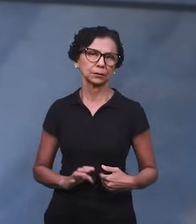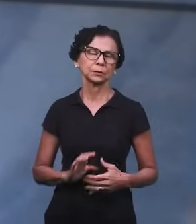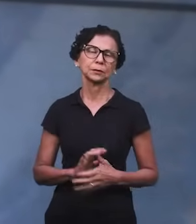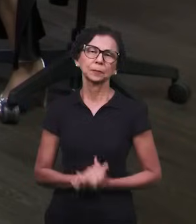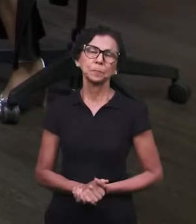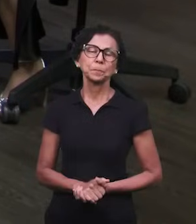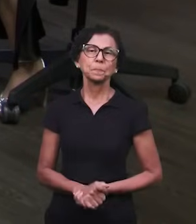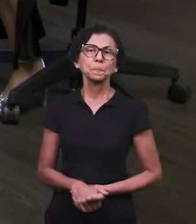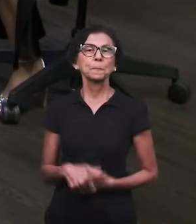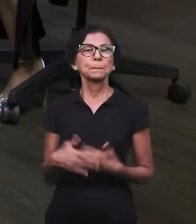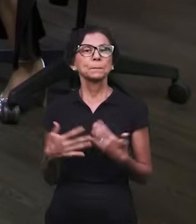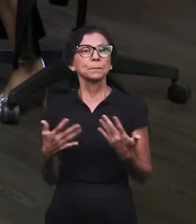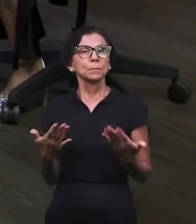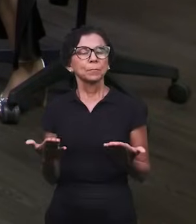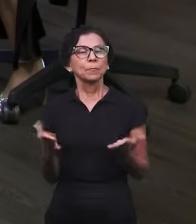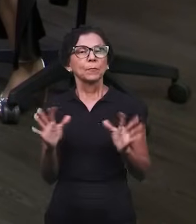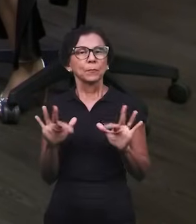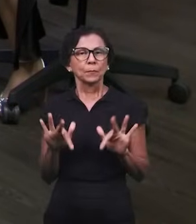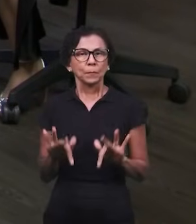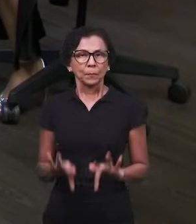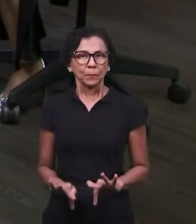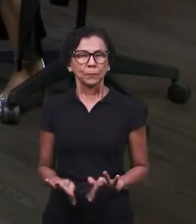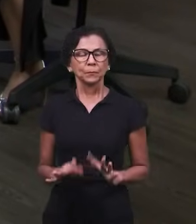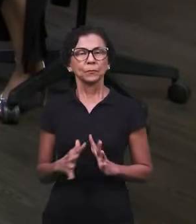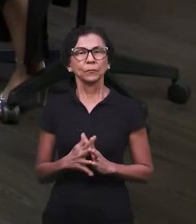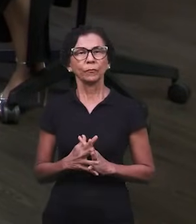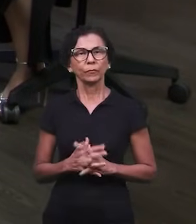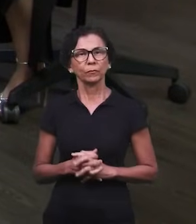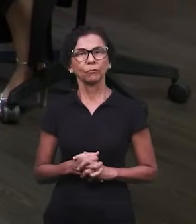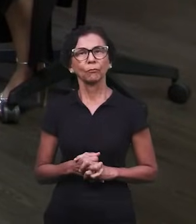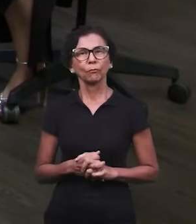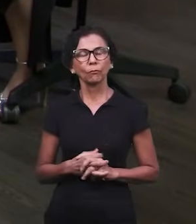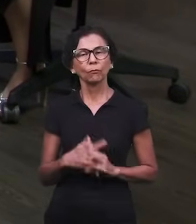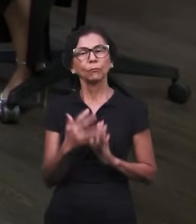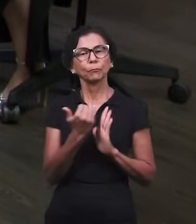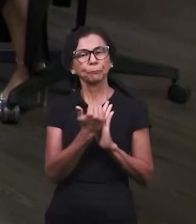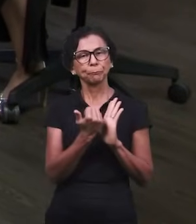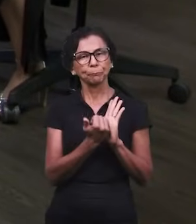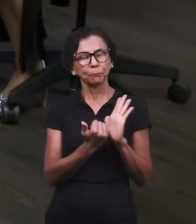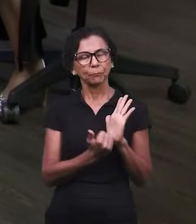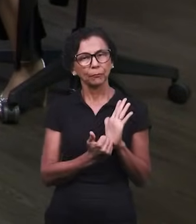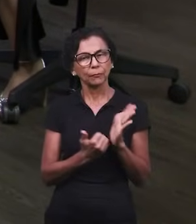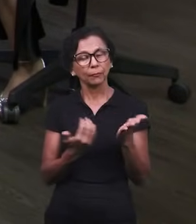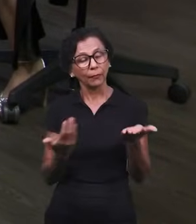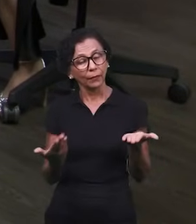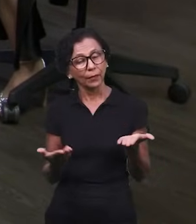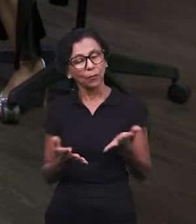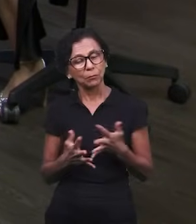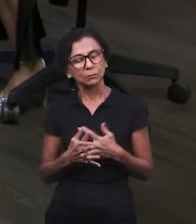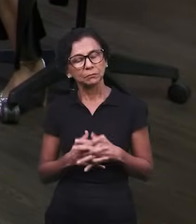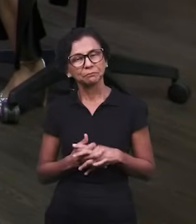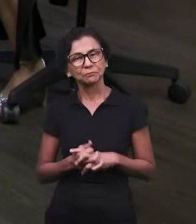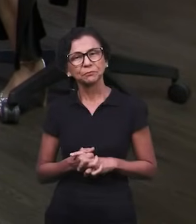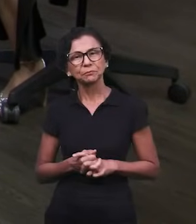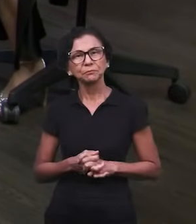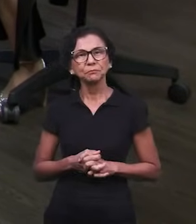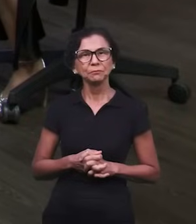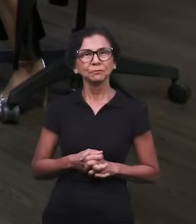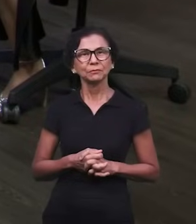Senhor. Muito bem, a gente está chegando ao final aqui desse programa. Eu